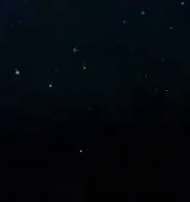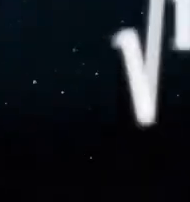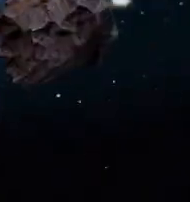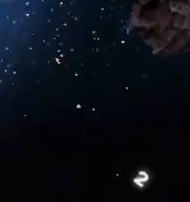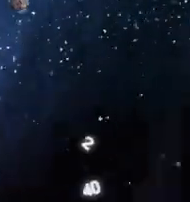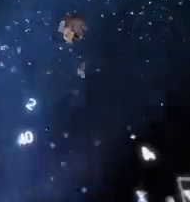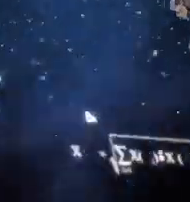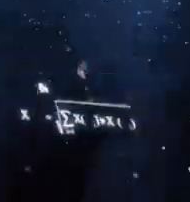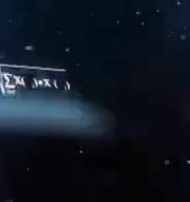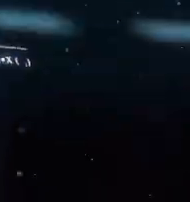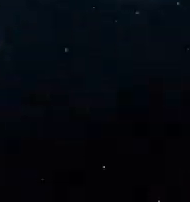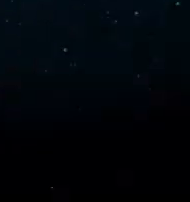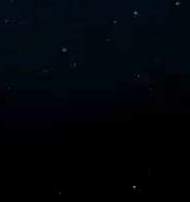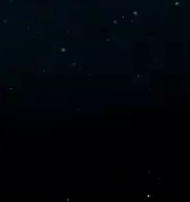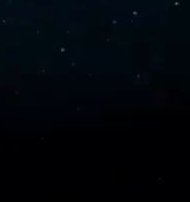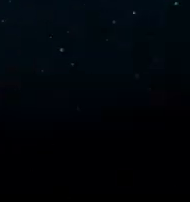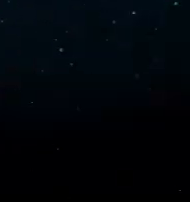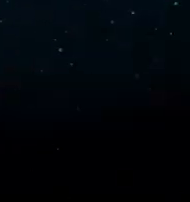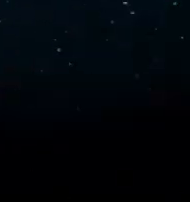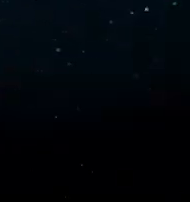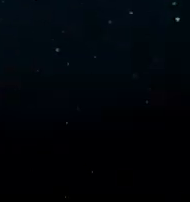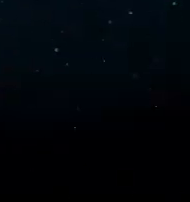E aí